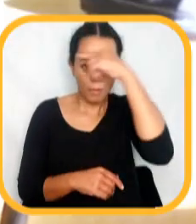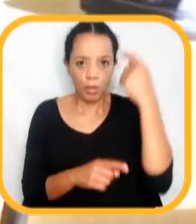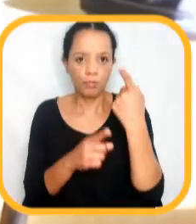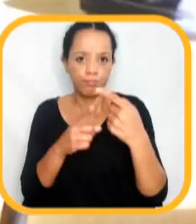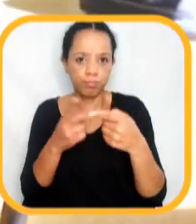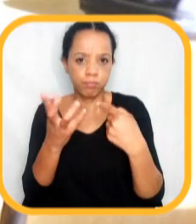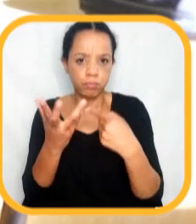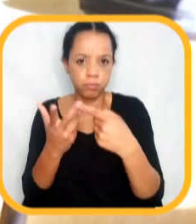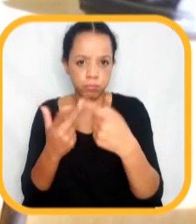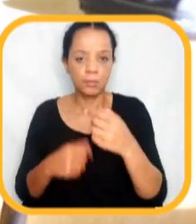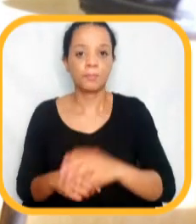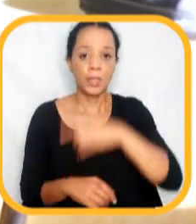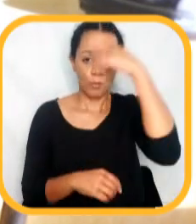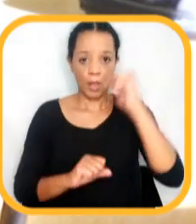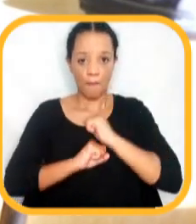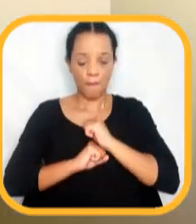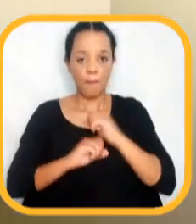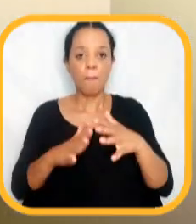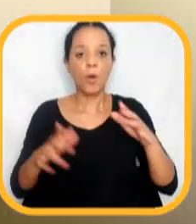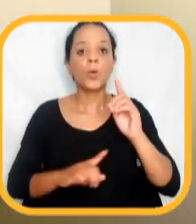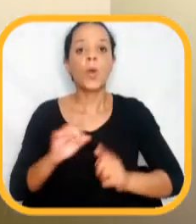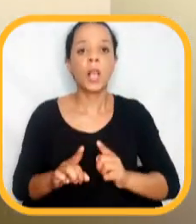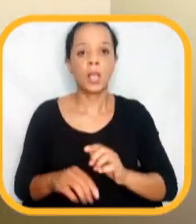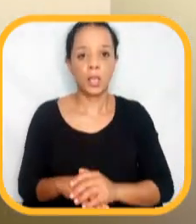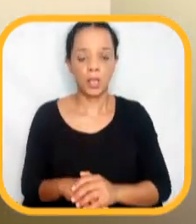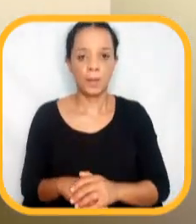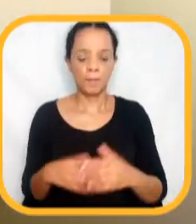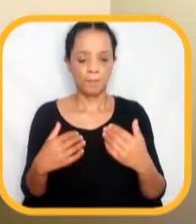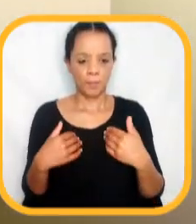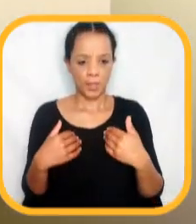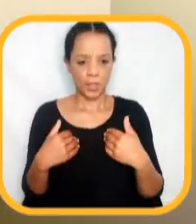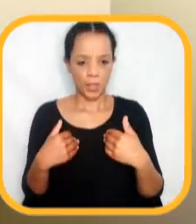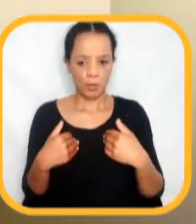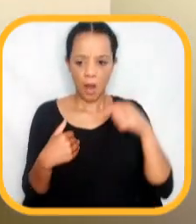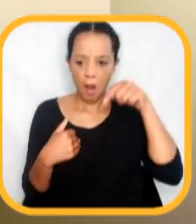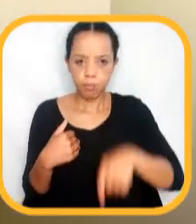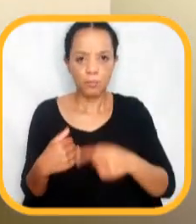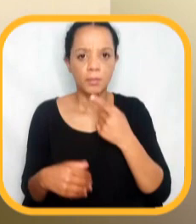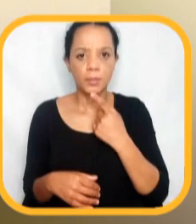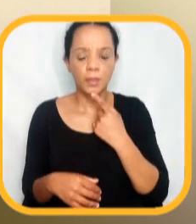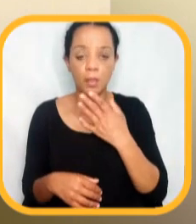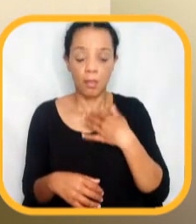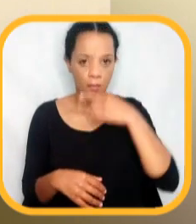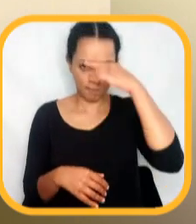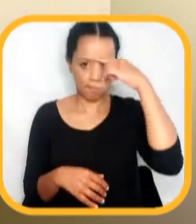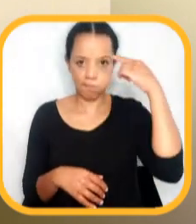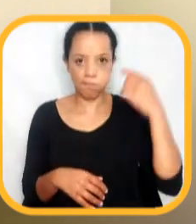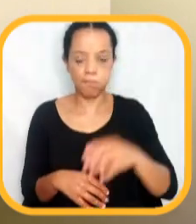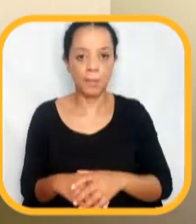deparam-se com várias dificuldades. A minha maior dificuldade é mesmo essa, é eu perceber logo de imediato,